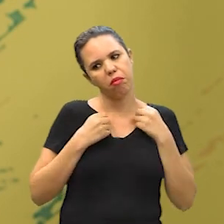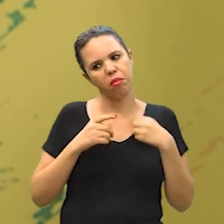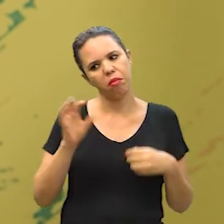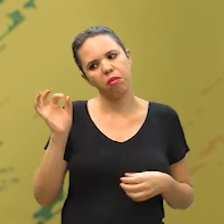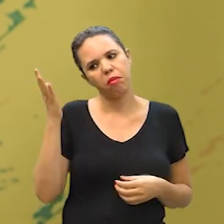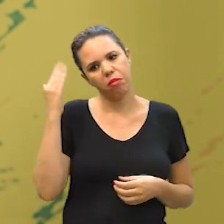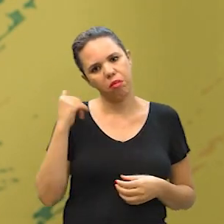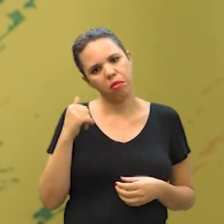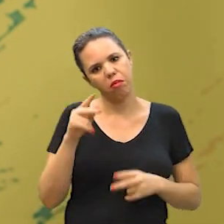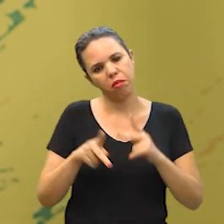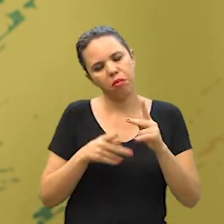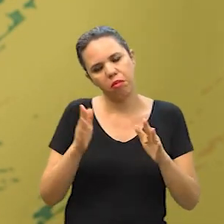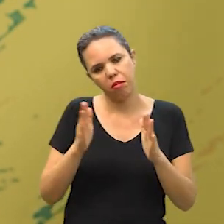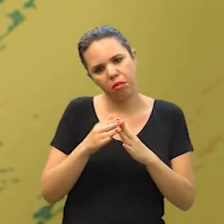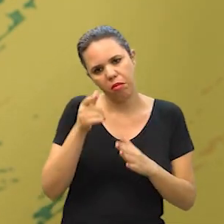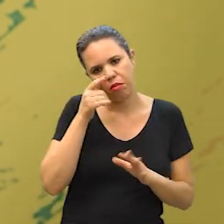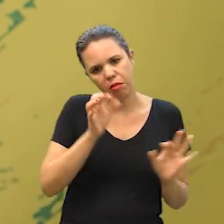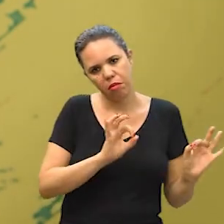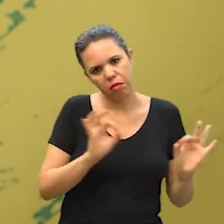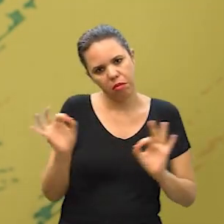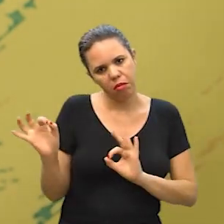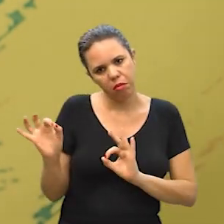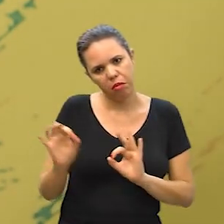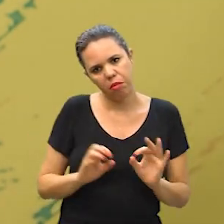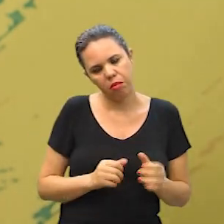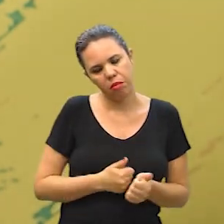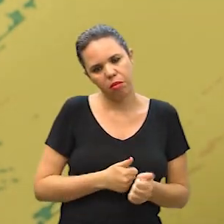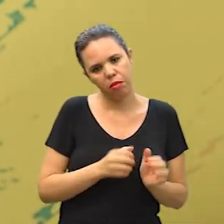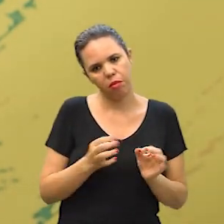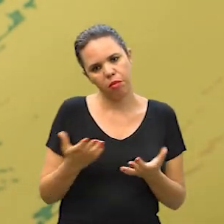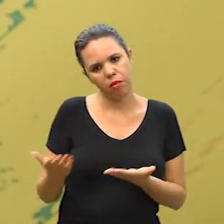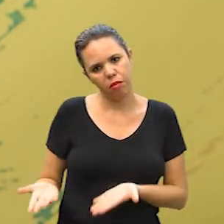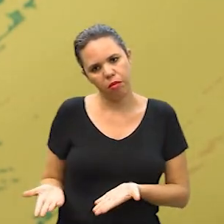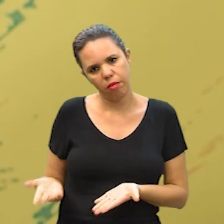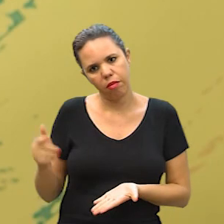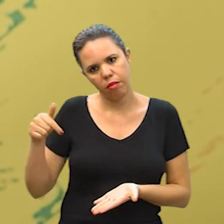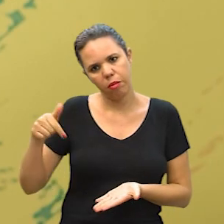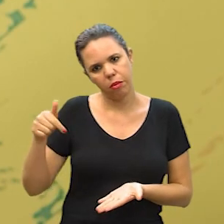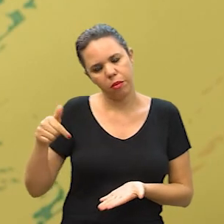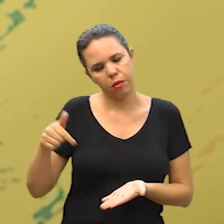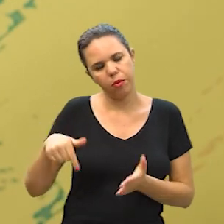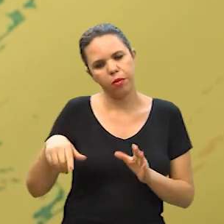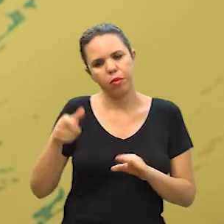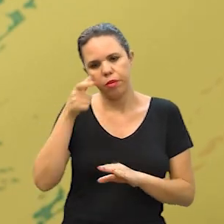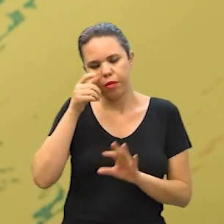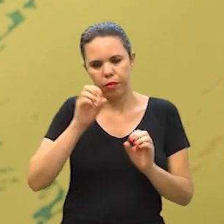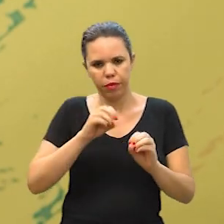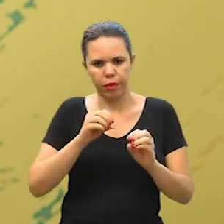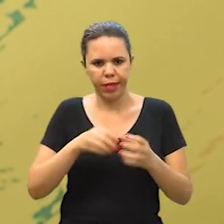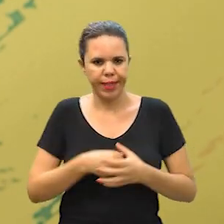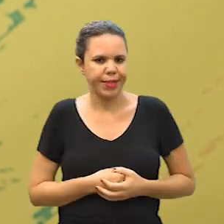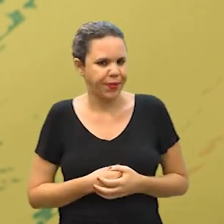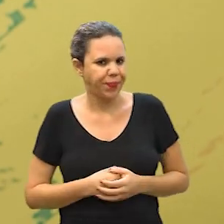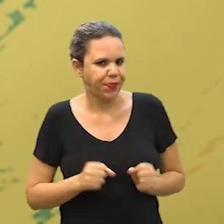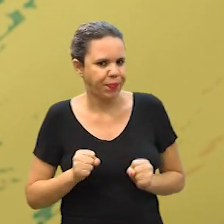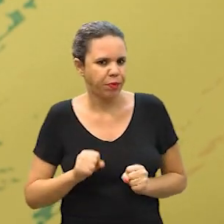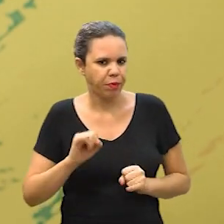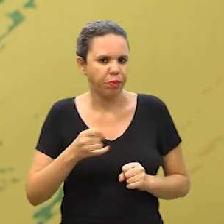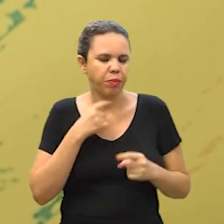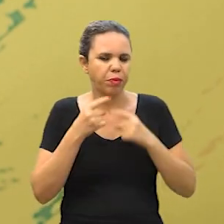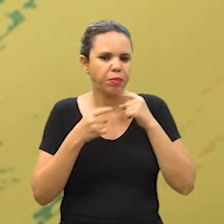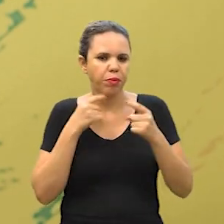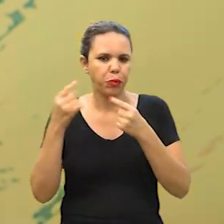tenho certeza que o pessoal que está em casa, que acompanhou aqui o quadro de Olho na Educação, pode tirar